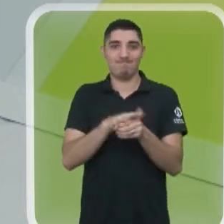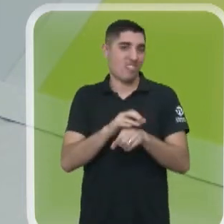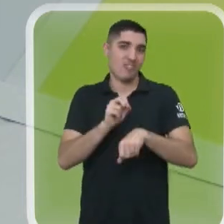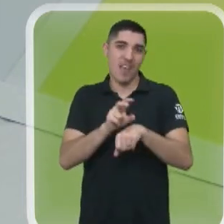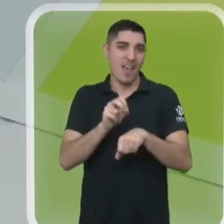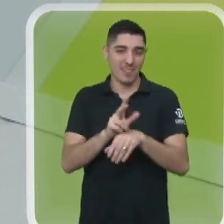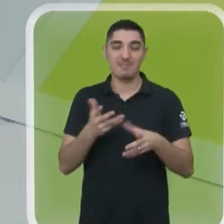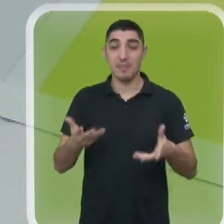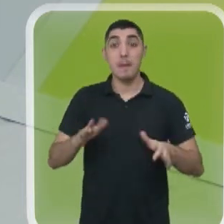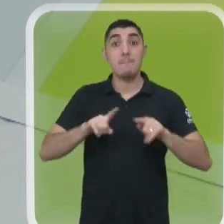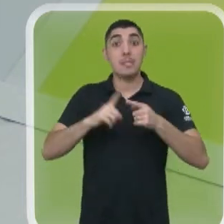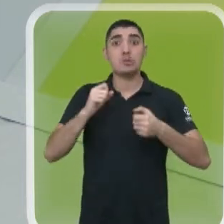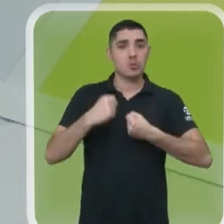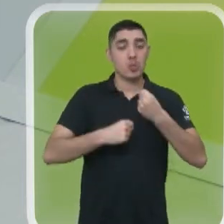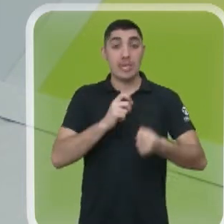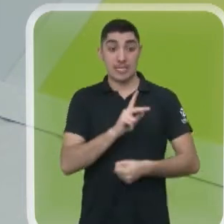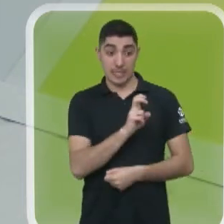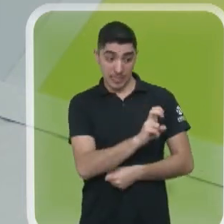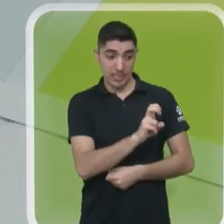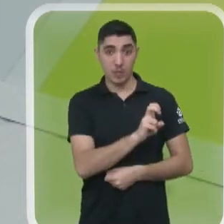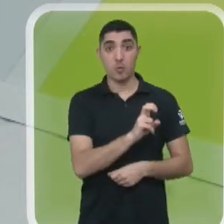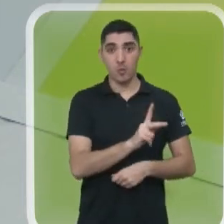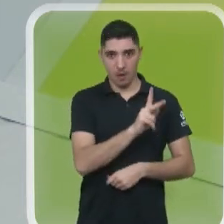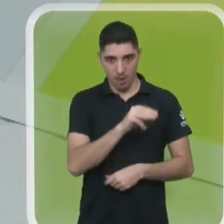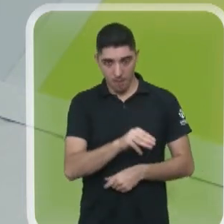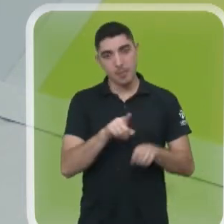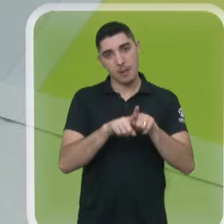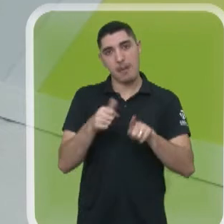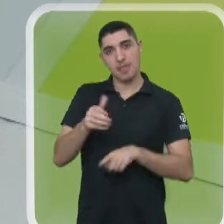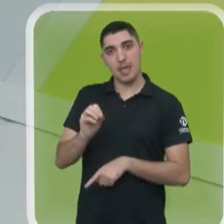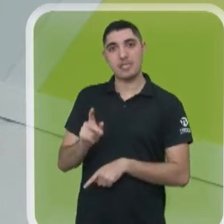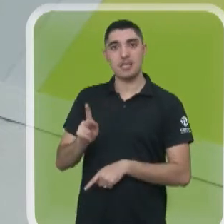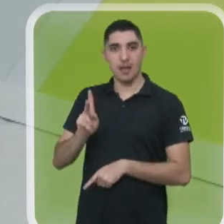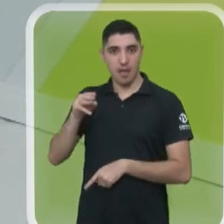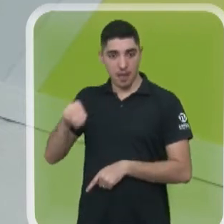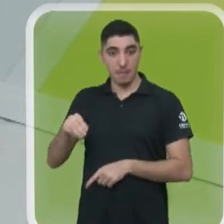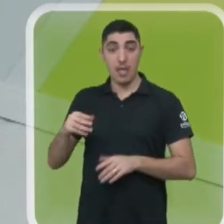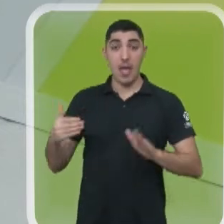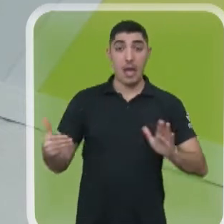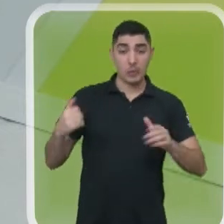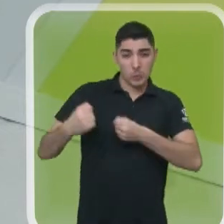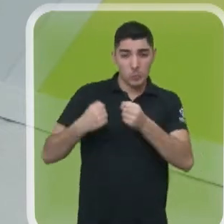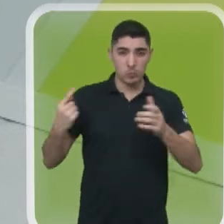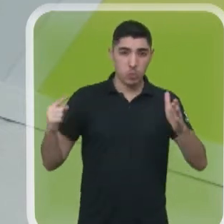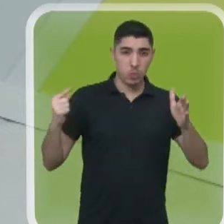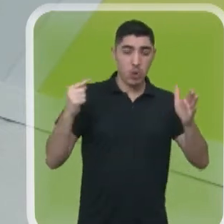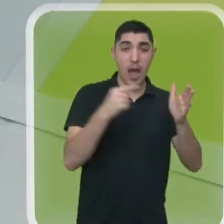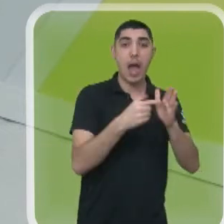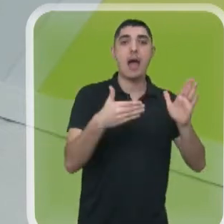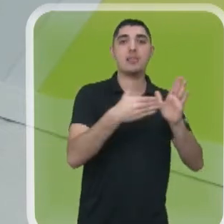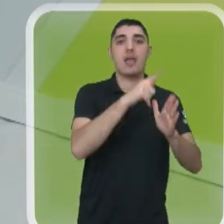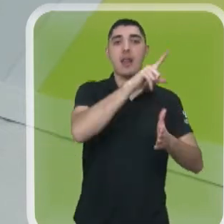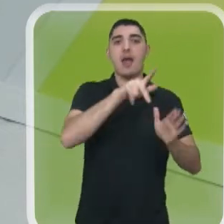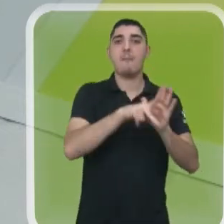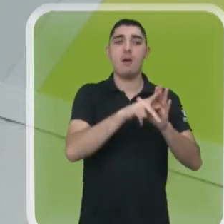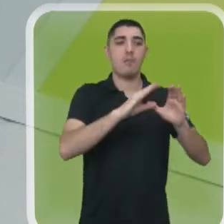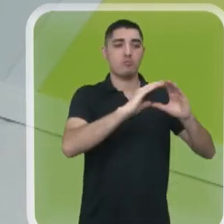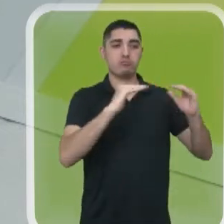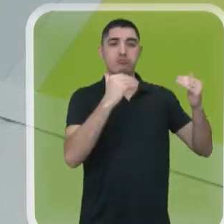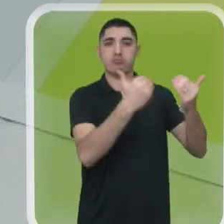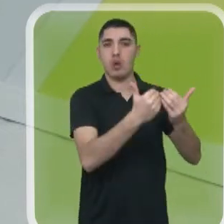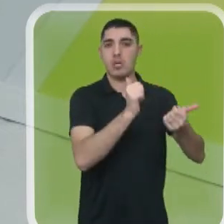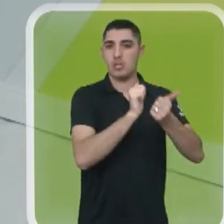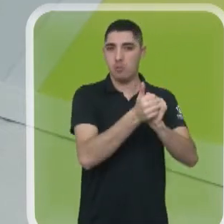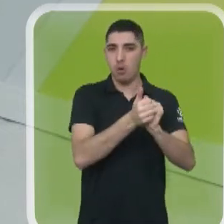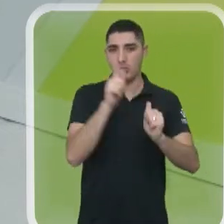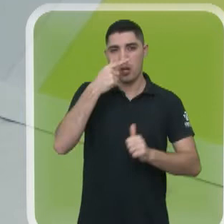terá percursos de 5 e 10 km com largada e chegada em frente ao centro poliesportivo Eugênio de Melo que fica na Rua